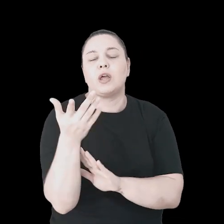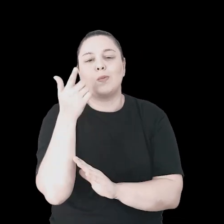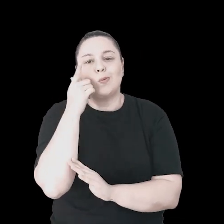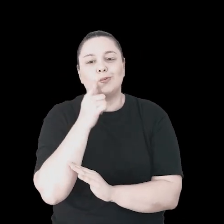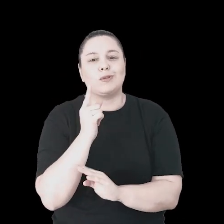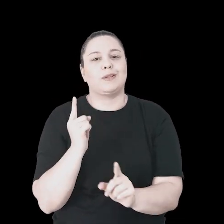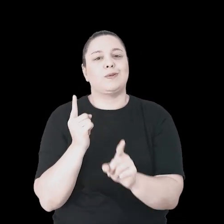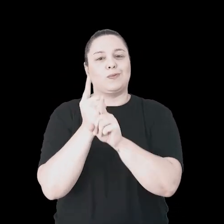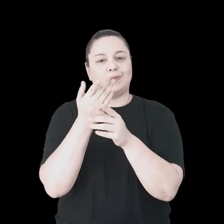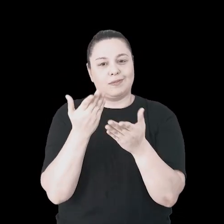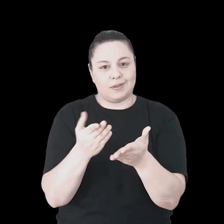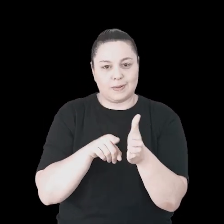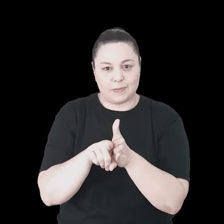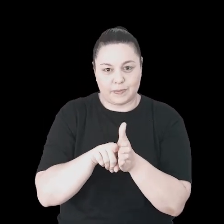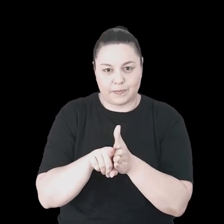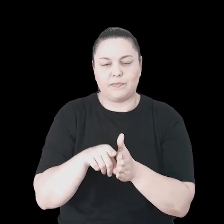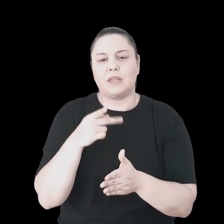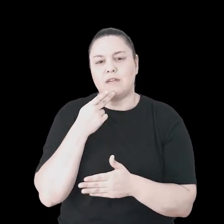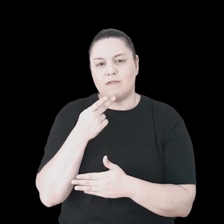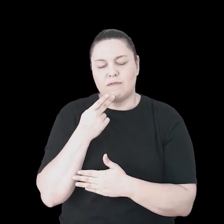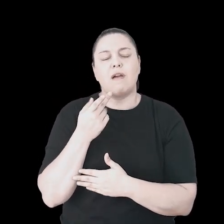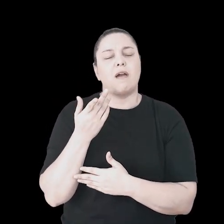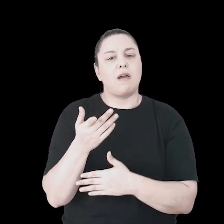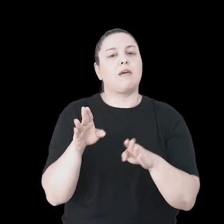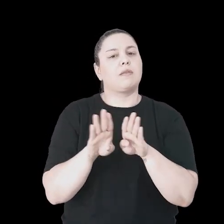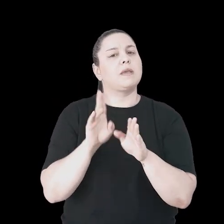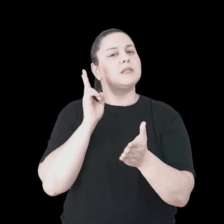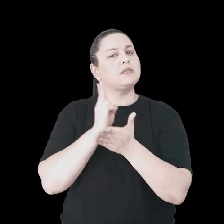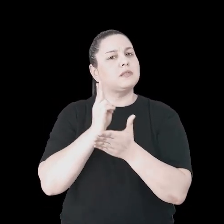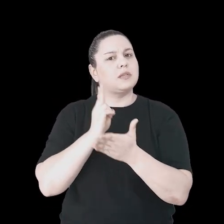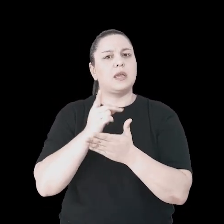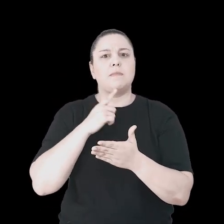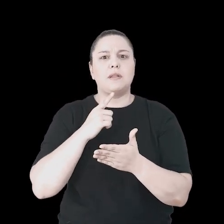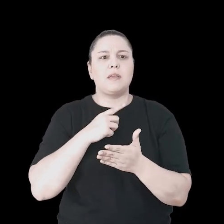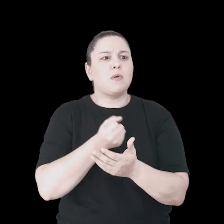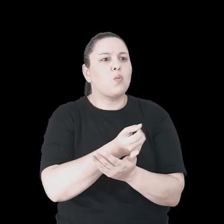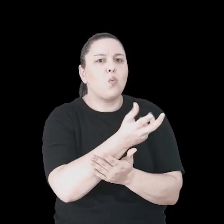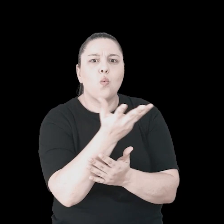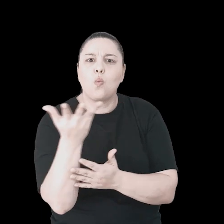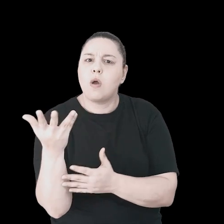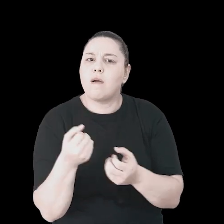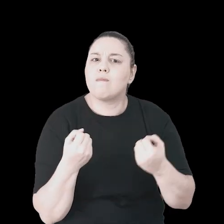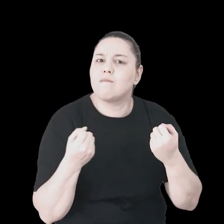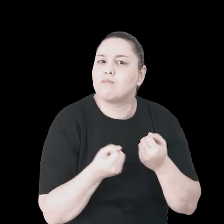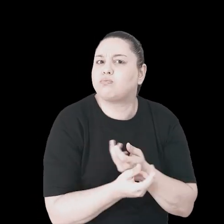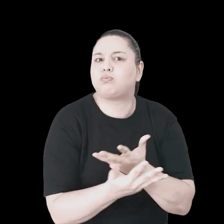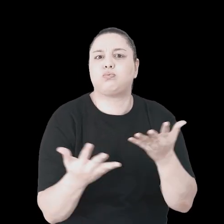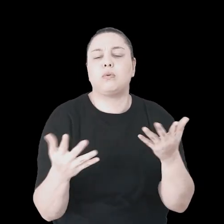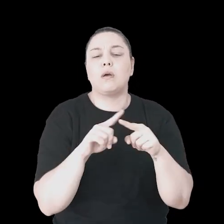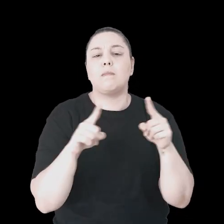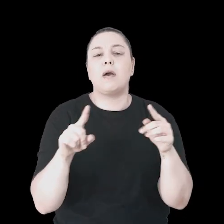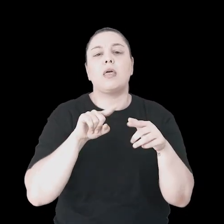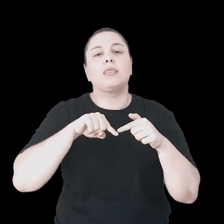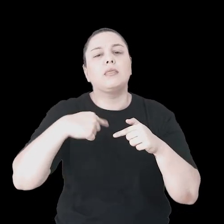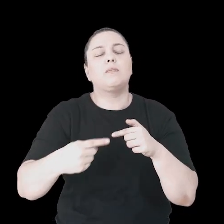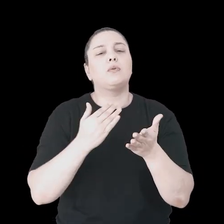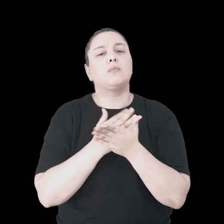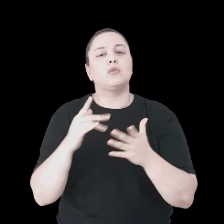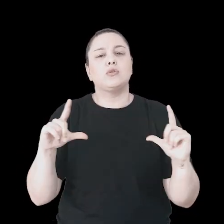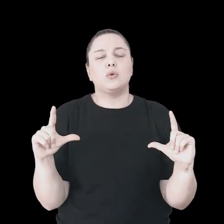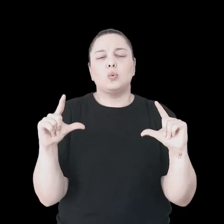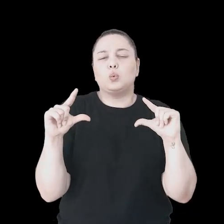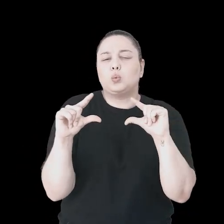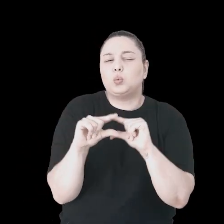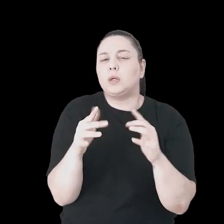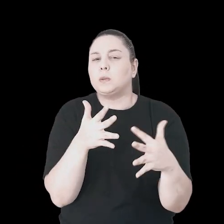mil espécimes de equoria para obter a equorina e descreve que até 1988 as medusas sempre foram abundantes.